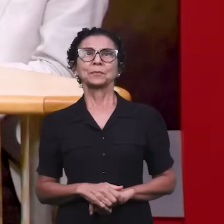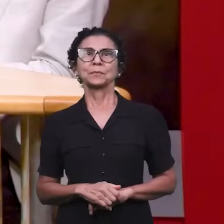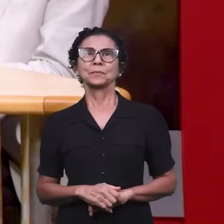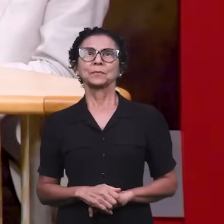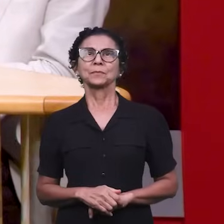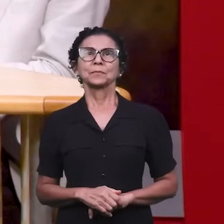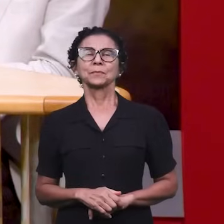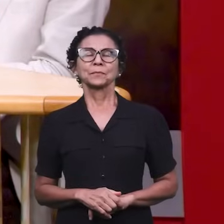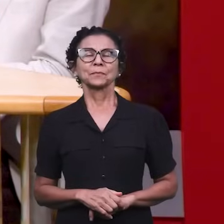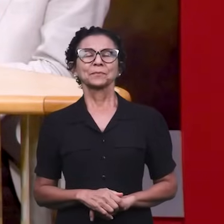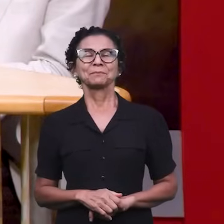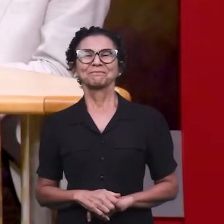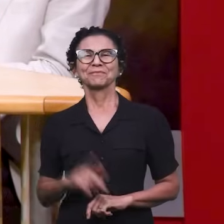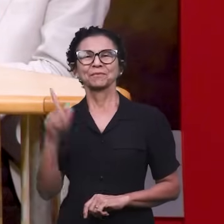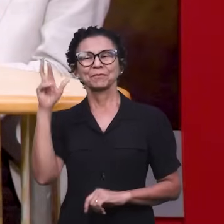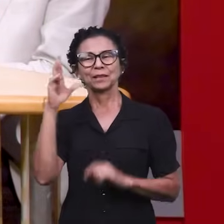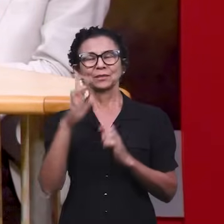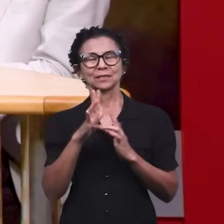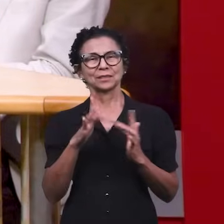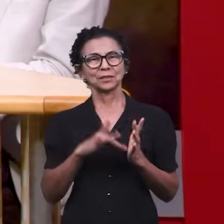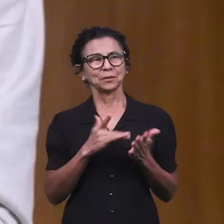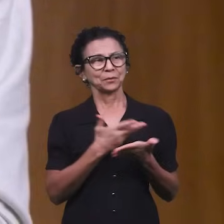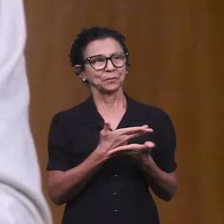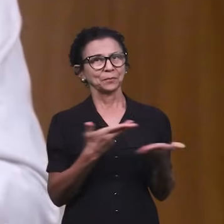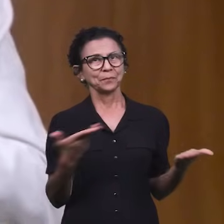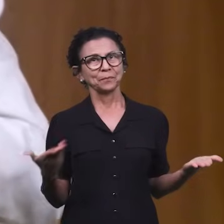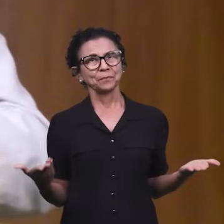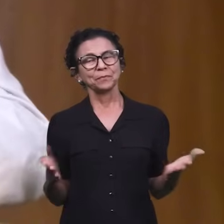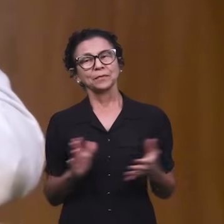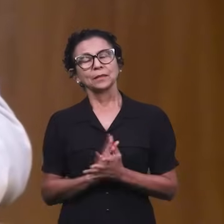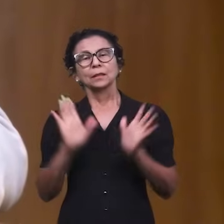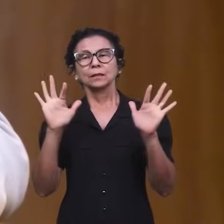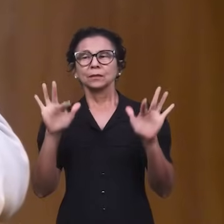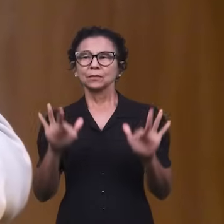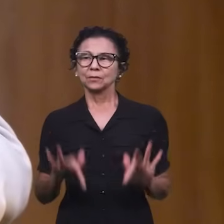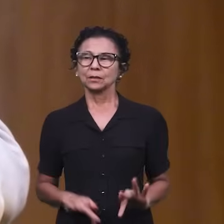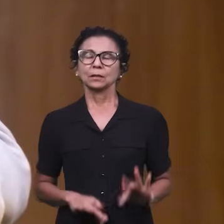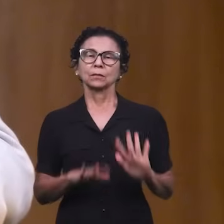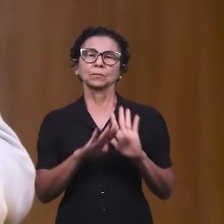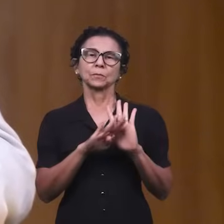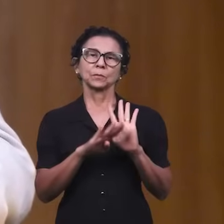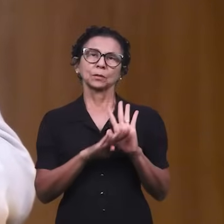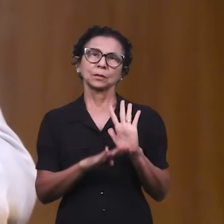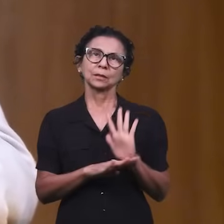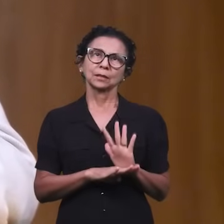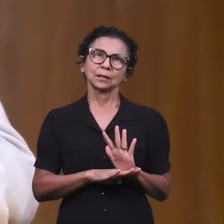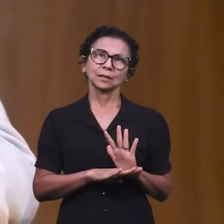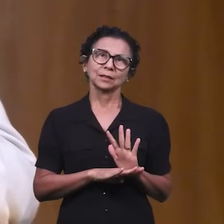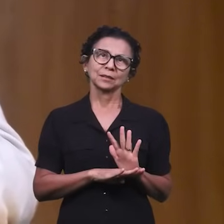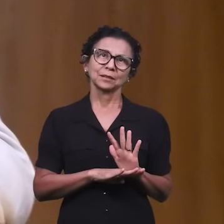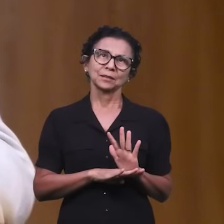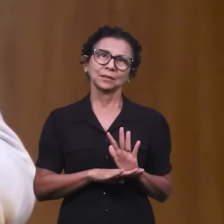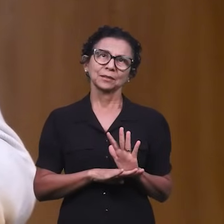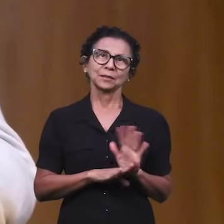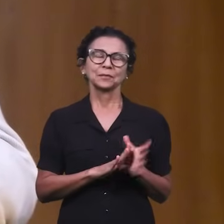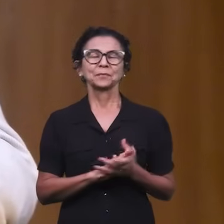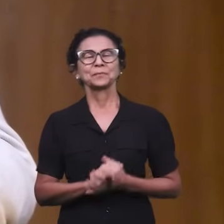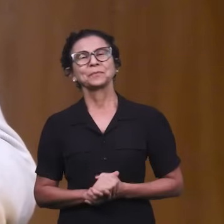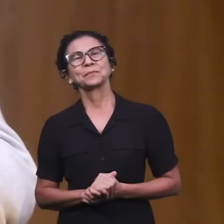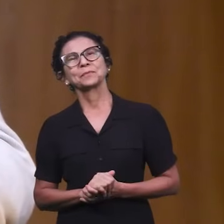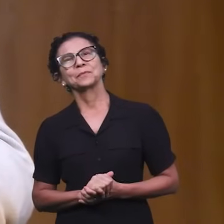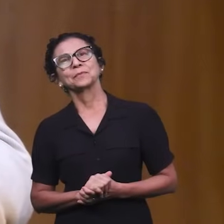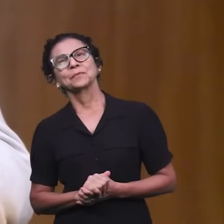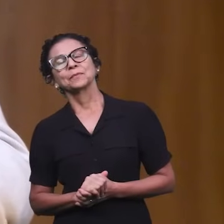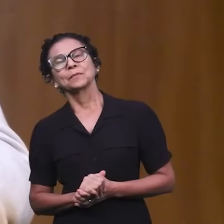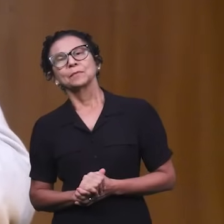Denilson, Eduardo, a paz do Senhor. Paz do Senhor. Paz do Senhor. Estamos chegando ao fim desse programa. Um dia, durante a noite,